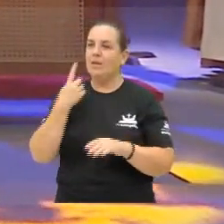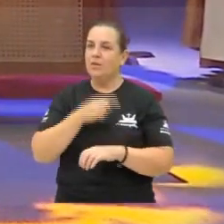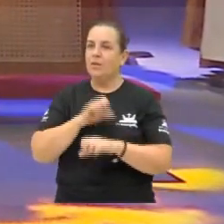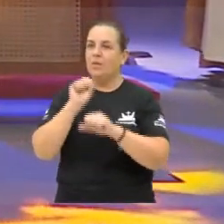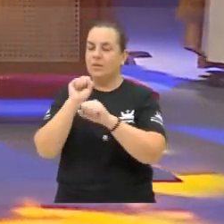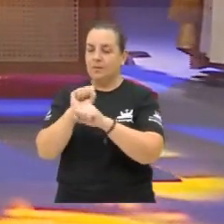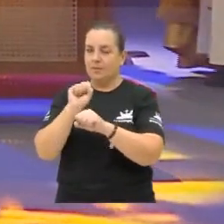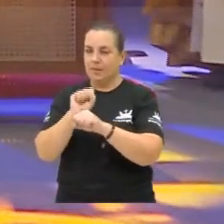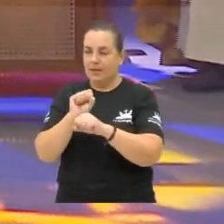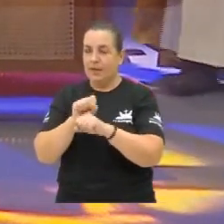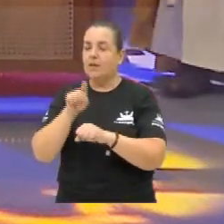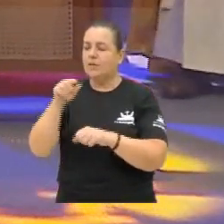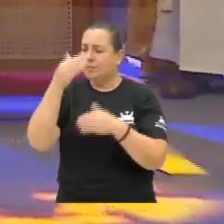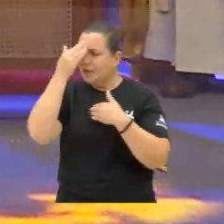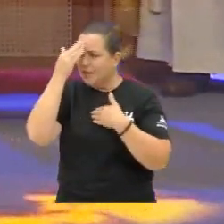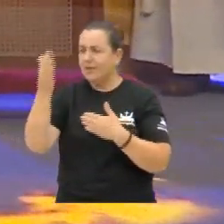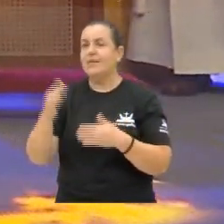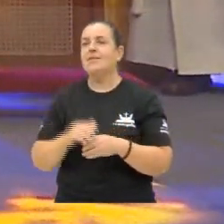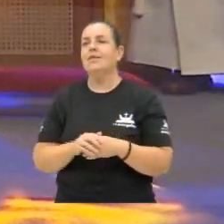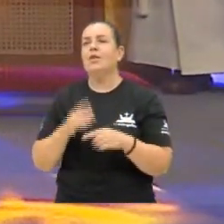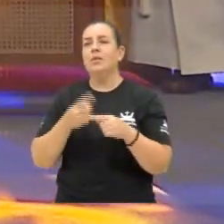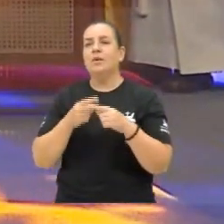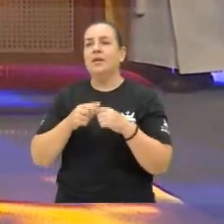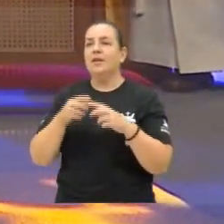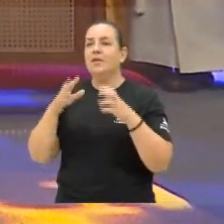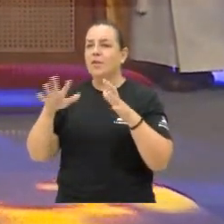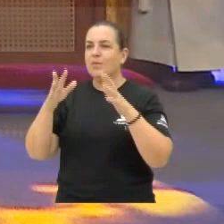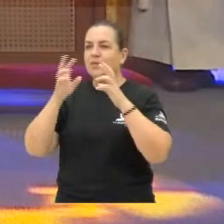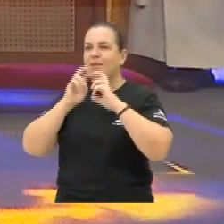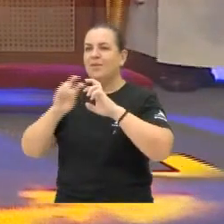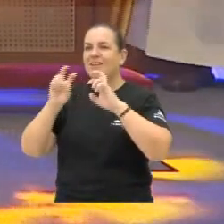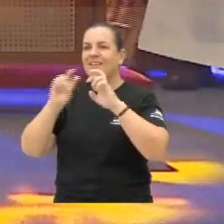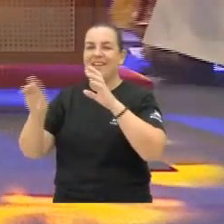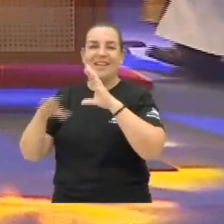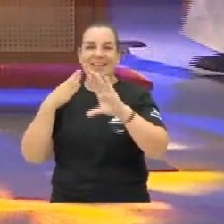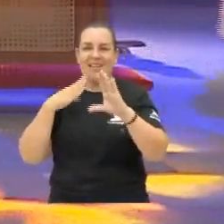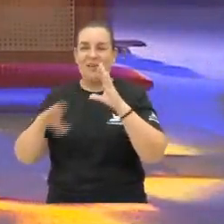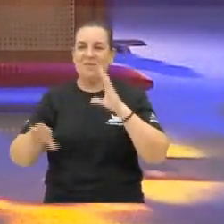vamos agradecê-lo, nós vamos clamar. Cantemos, Léo.